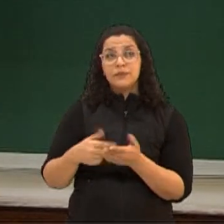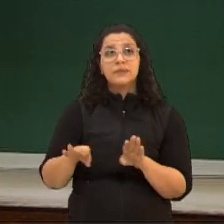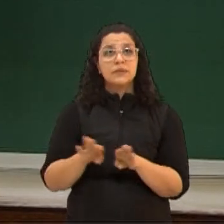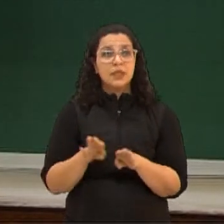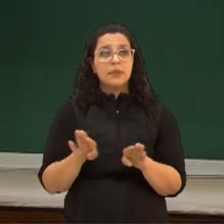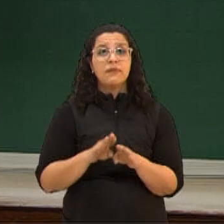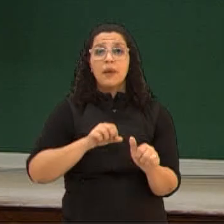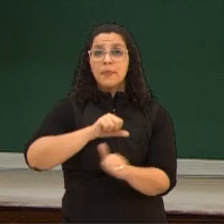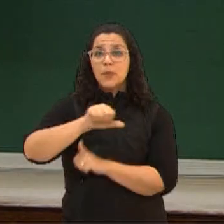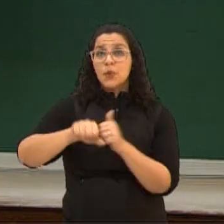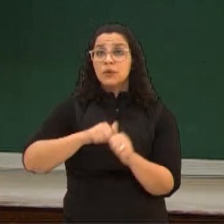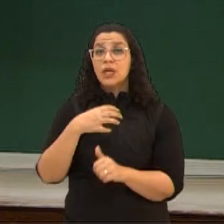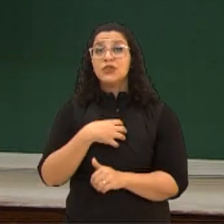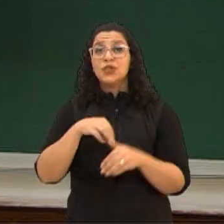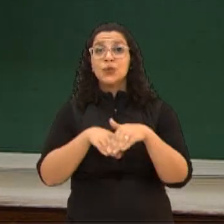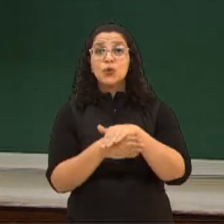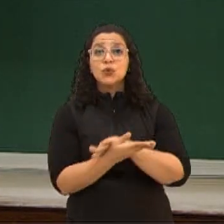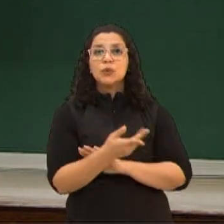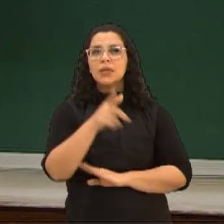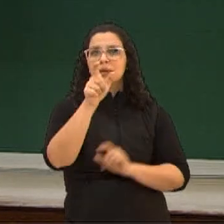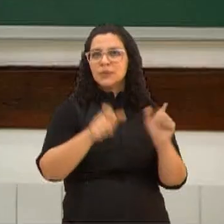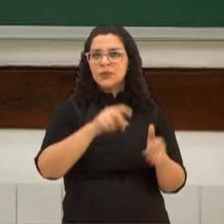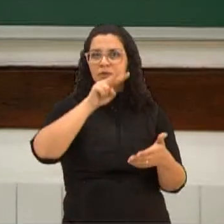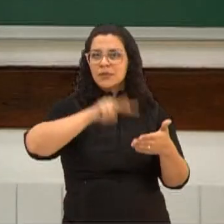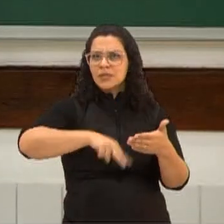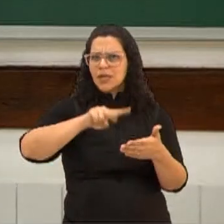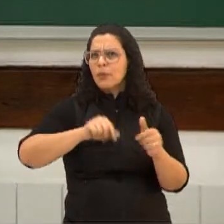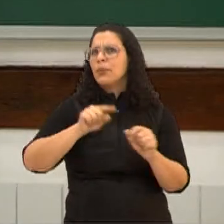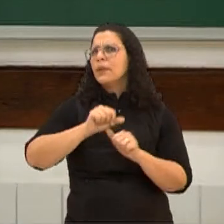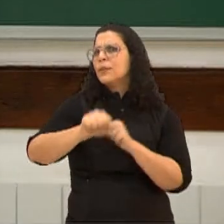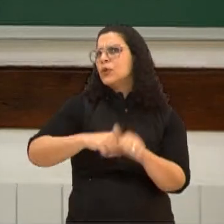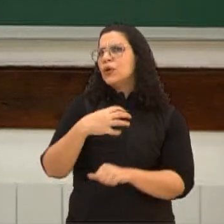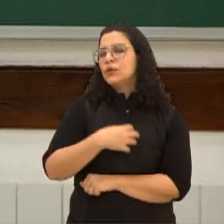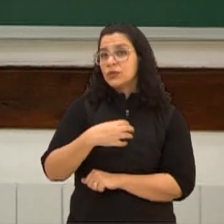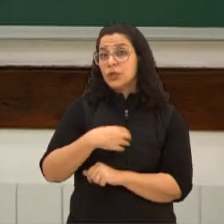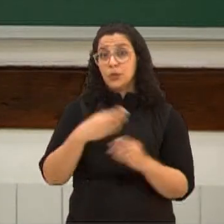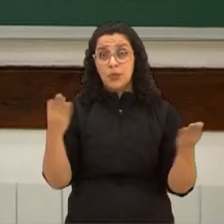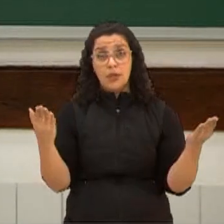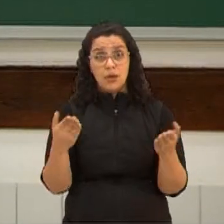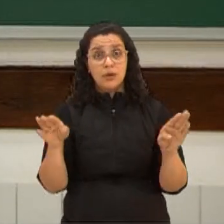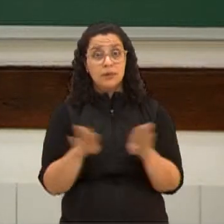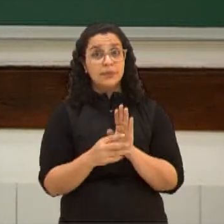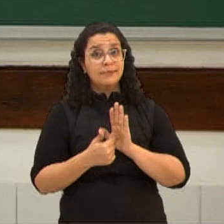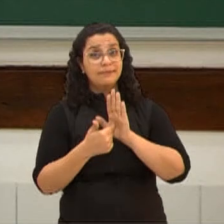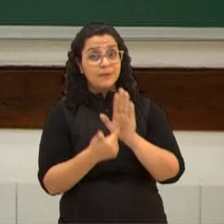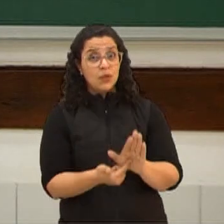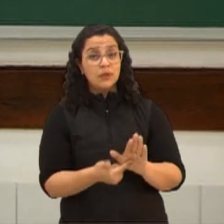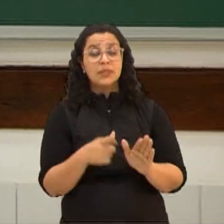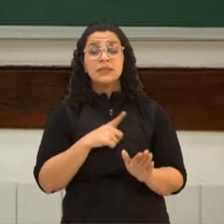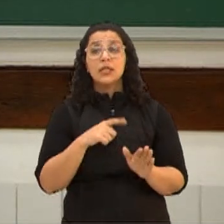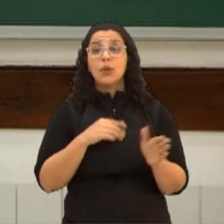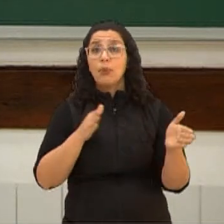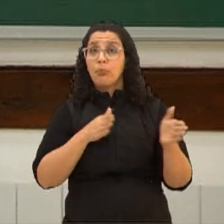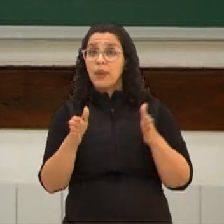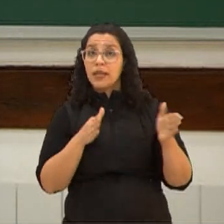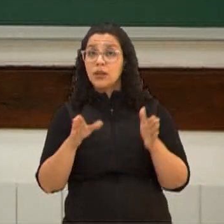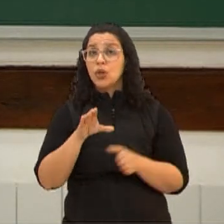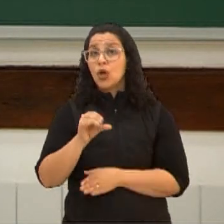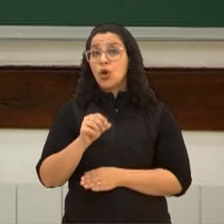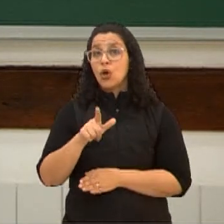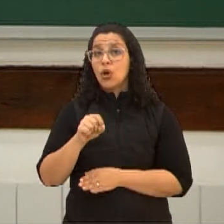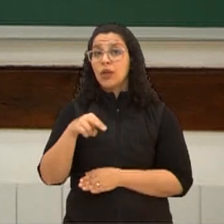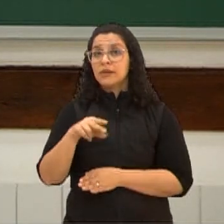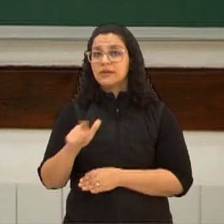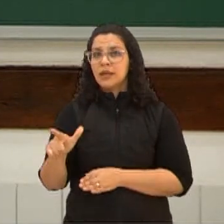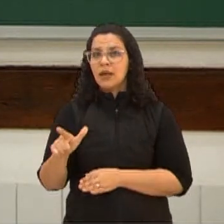livros. Transformação dos hábitos dos leitores. Por que essa transformação? Porque traz ali esse período